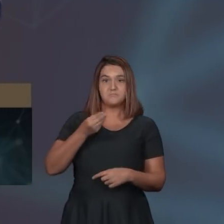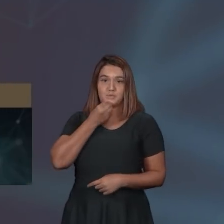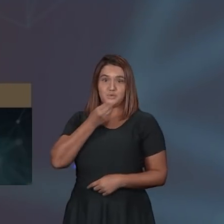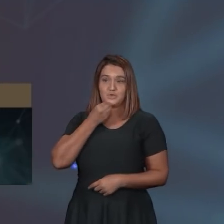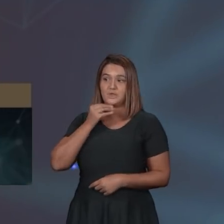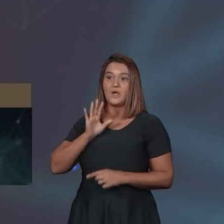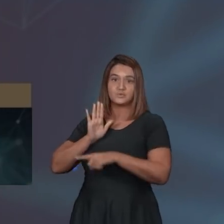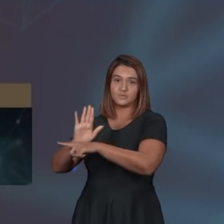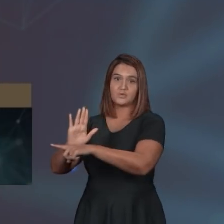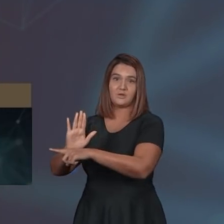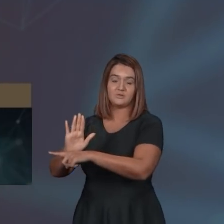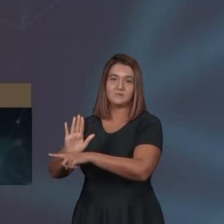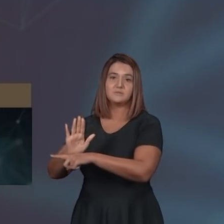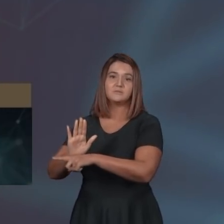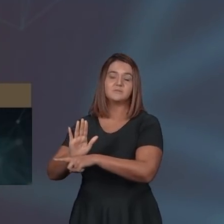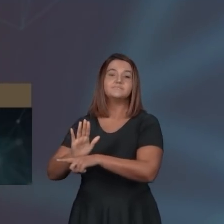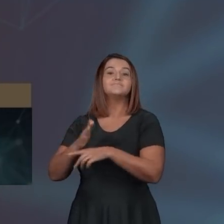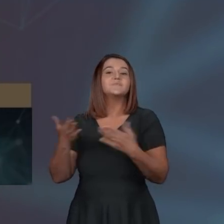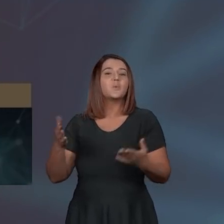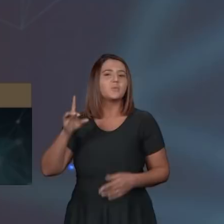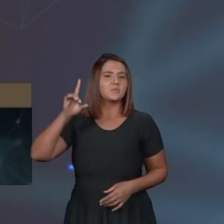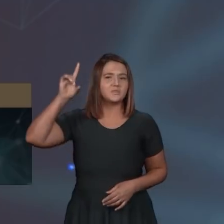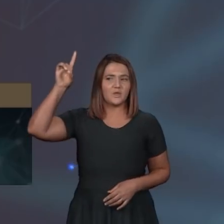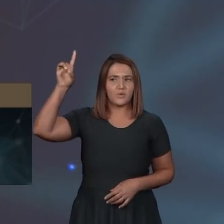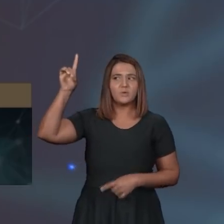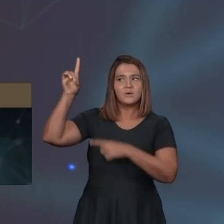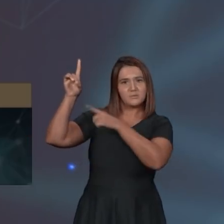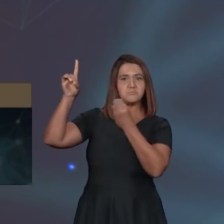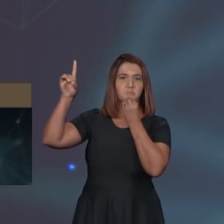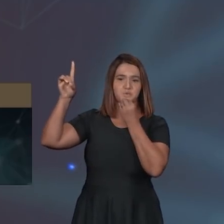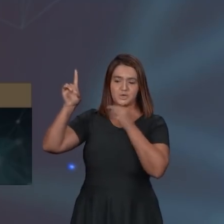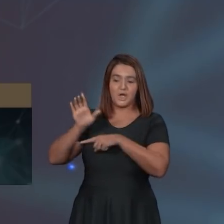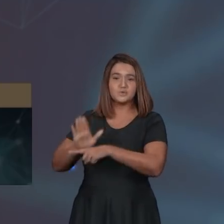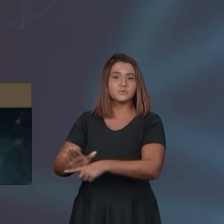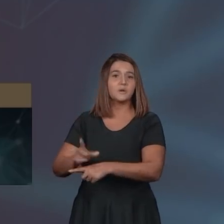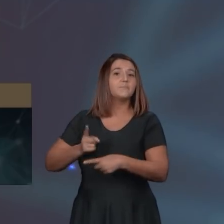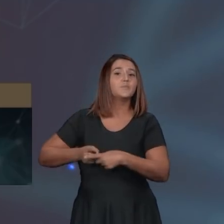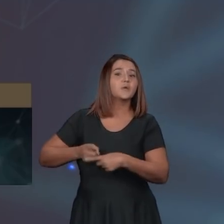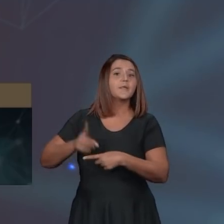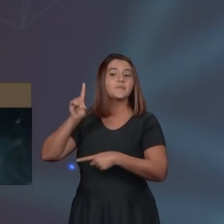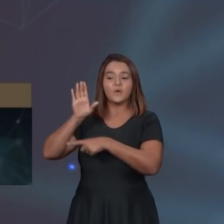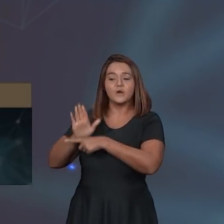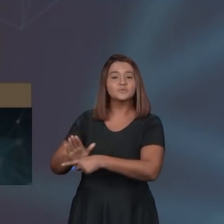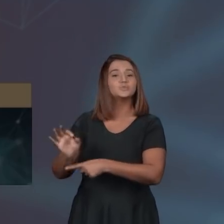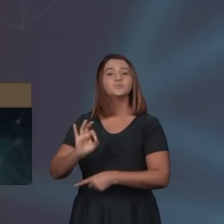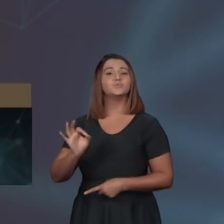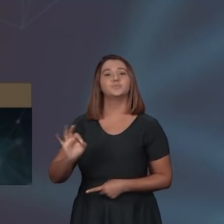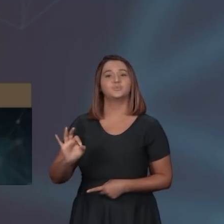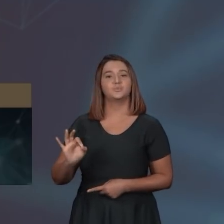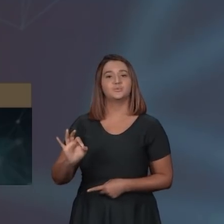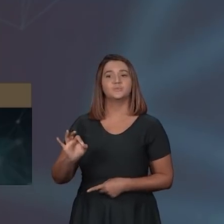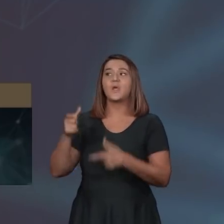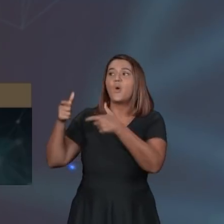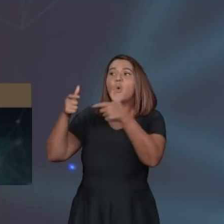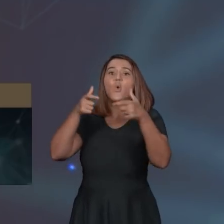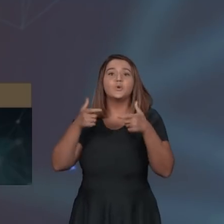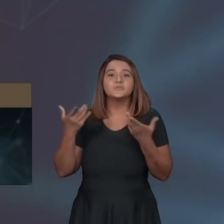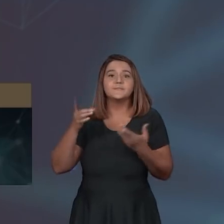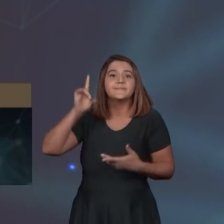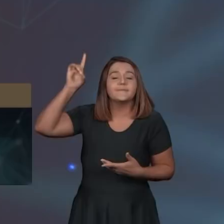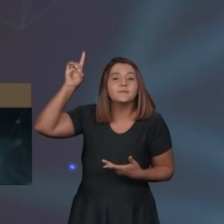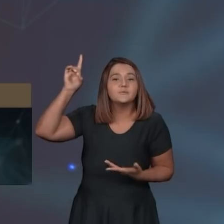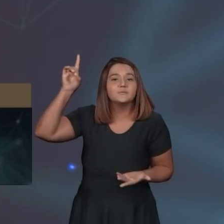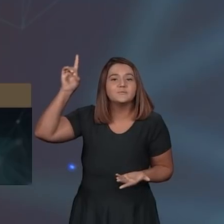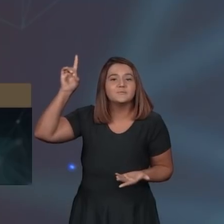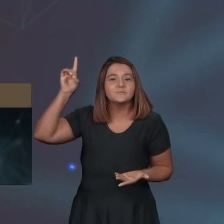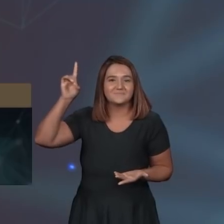não evitou. Seria Deus, então, corresponsável por aquela tragédia? Onde estava Deus? Por que ele não fez nada? Veja,